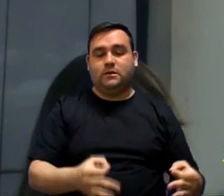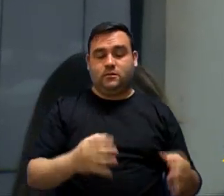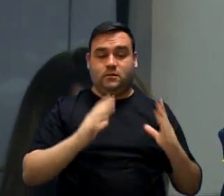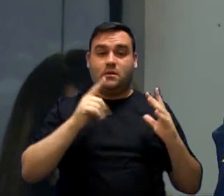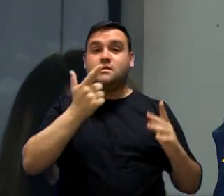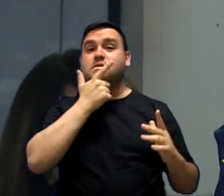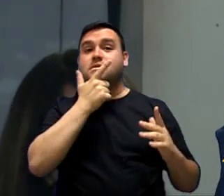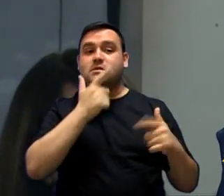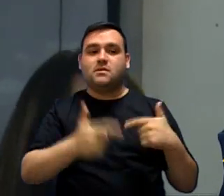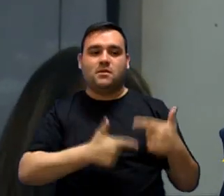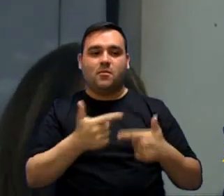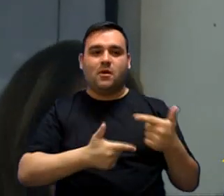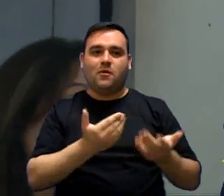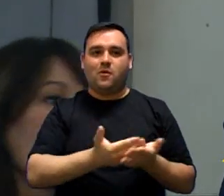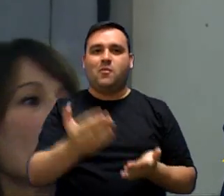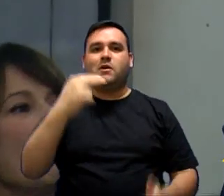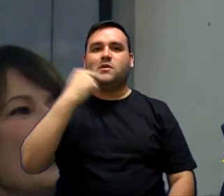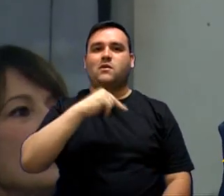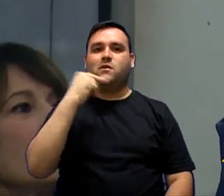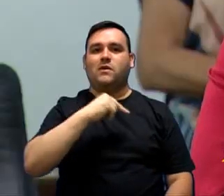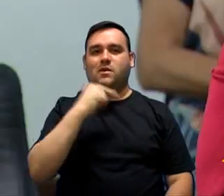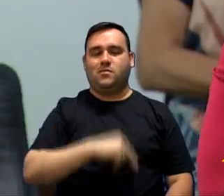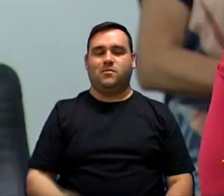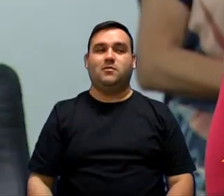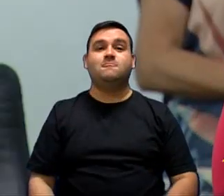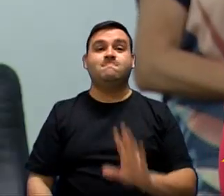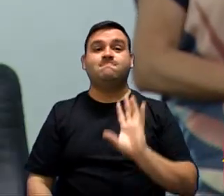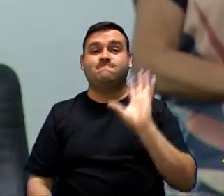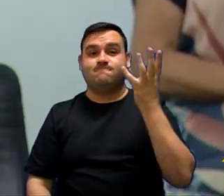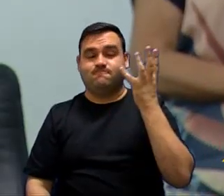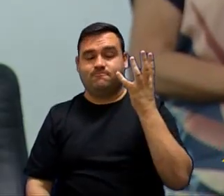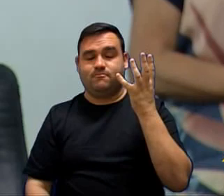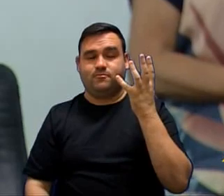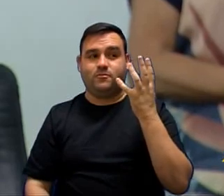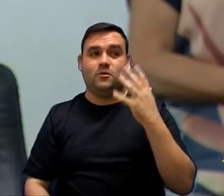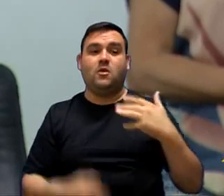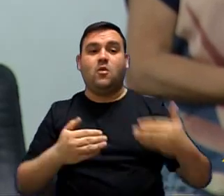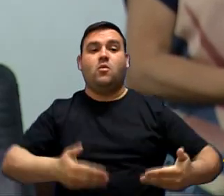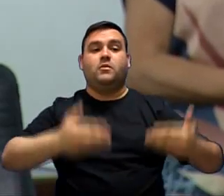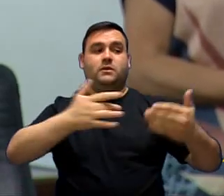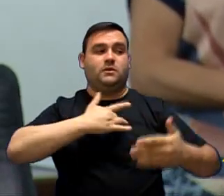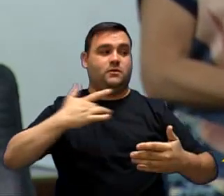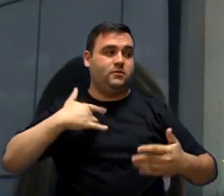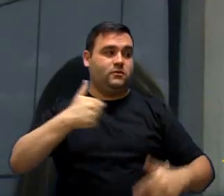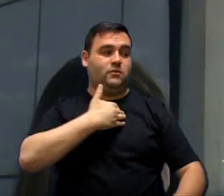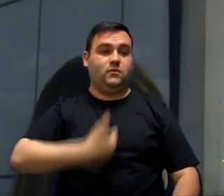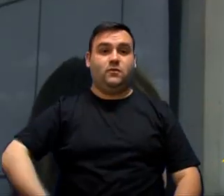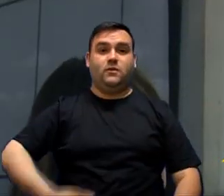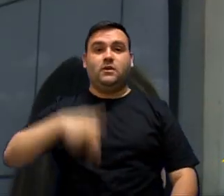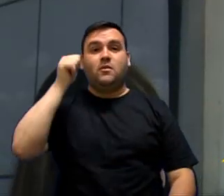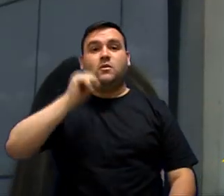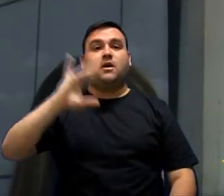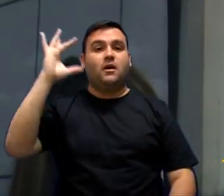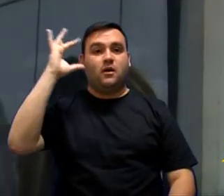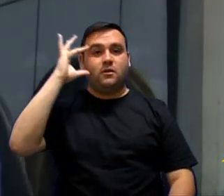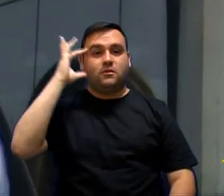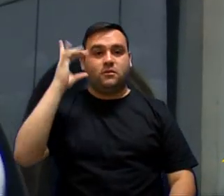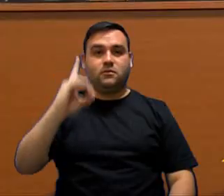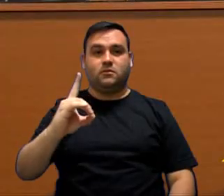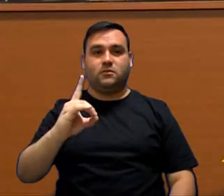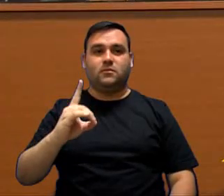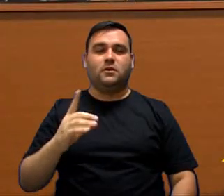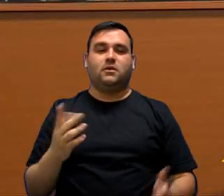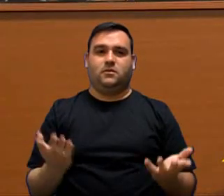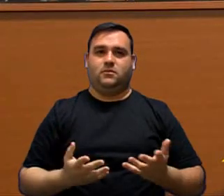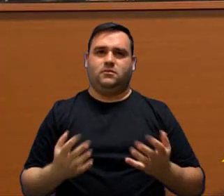Casa começa a funcionar agora em novembro. Ocorre, vereadora? Podemos Ministério da Saúde não. E governo da presidenta Dilma. Não é esse o momento,